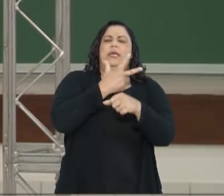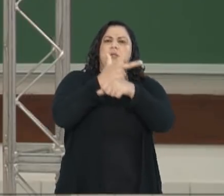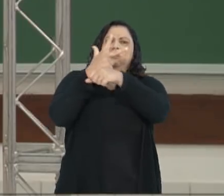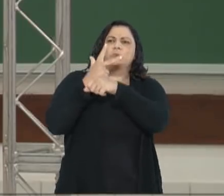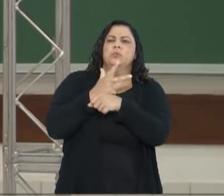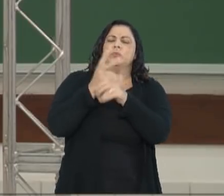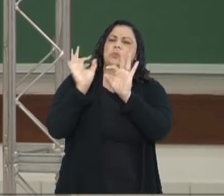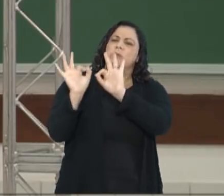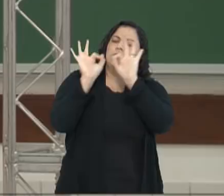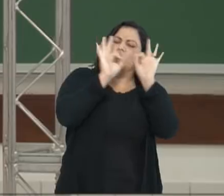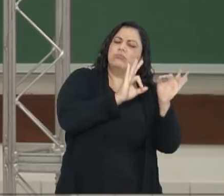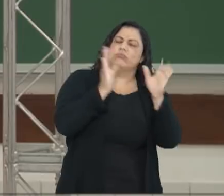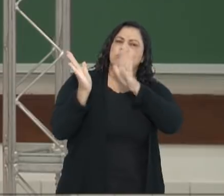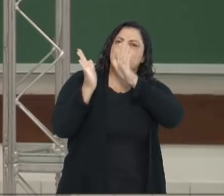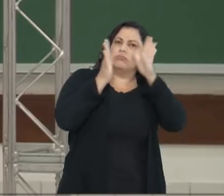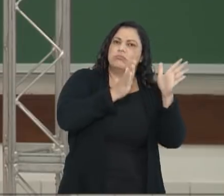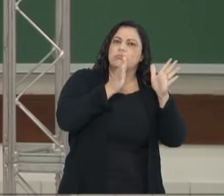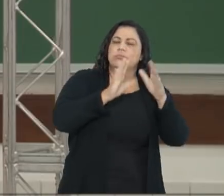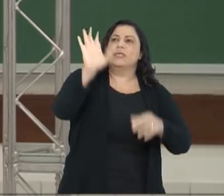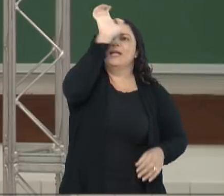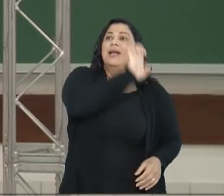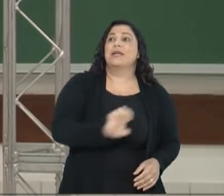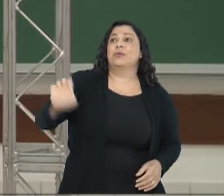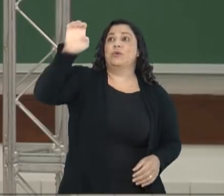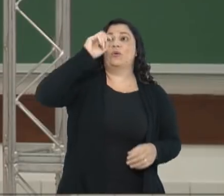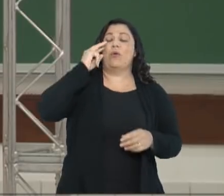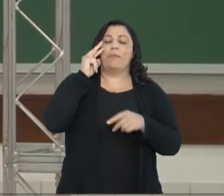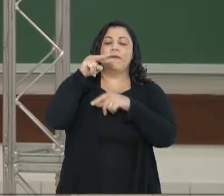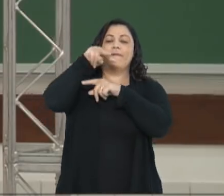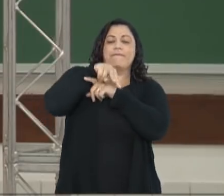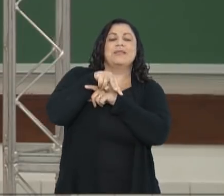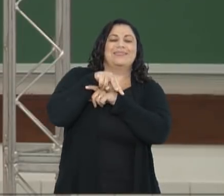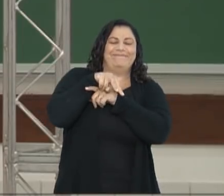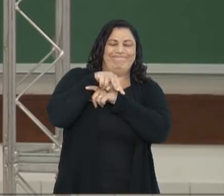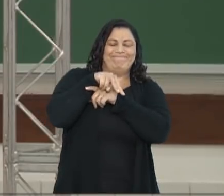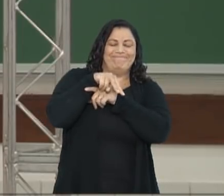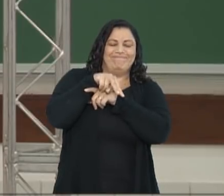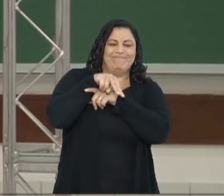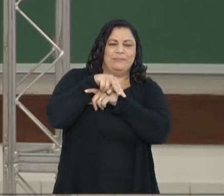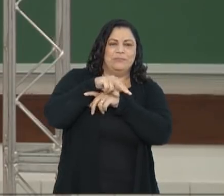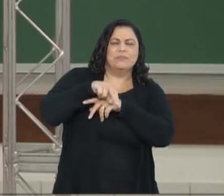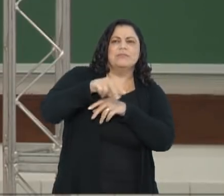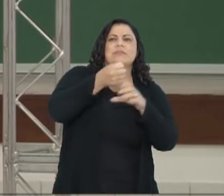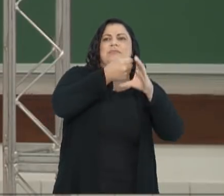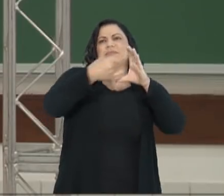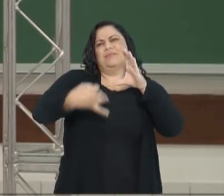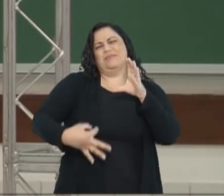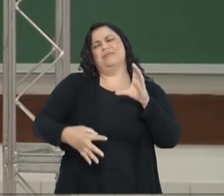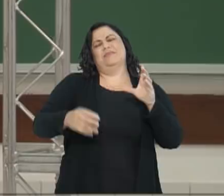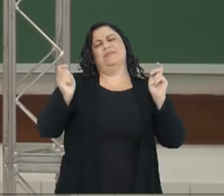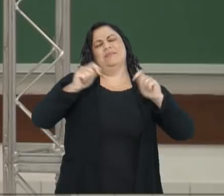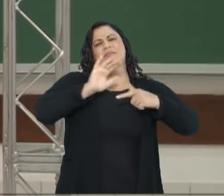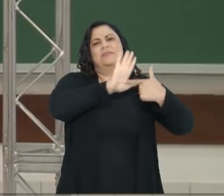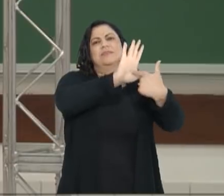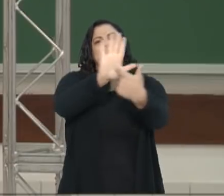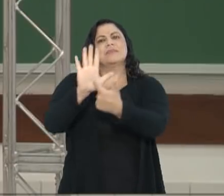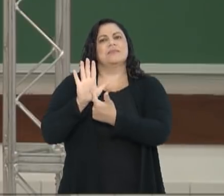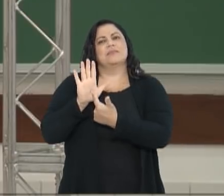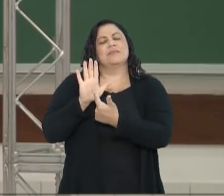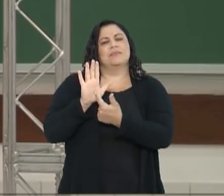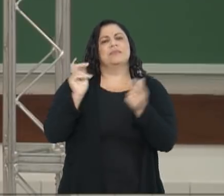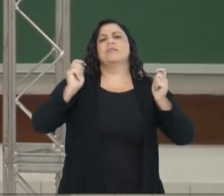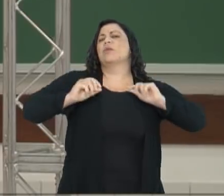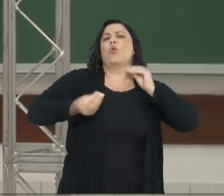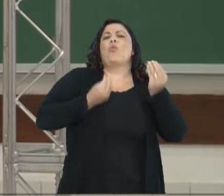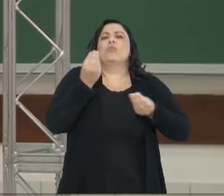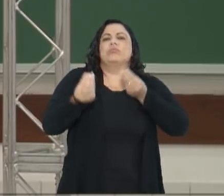de TV também, a Europa vista de cima, então algumas características que são mostradas de como